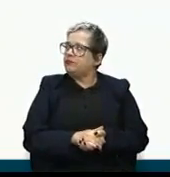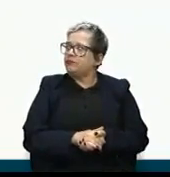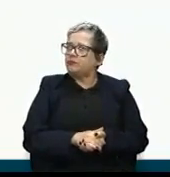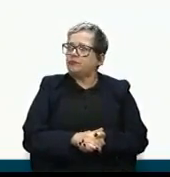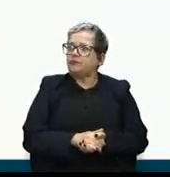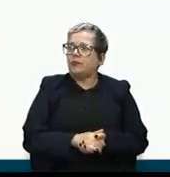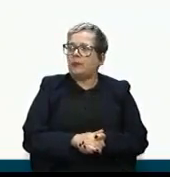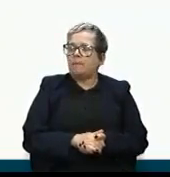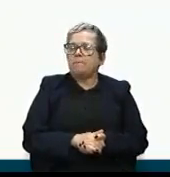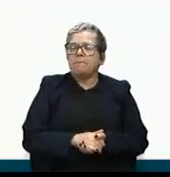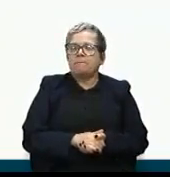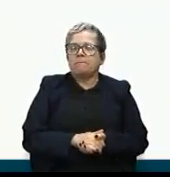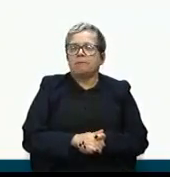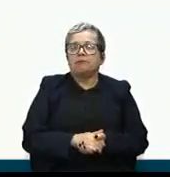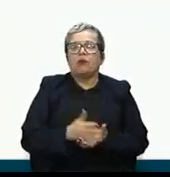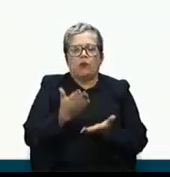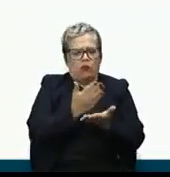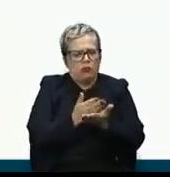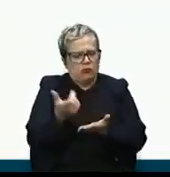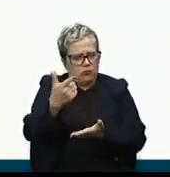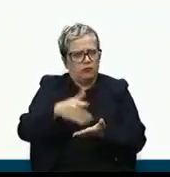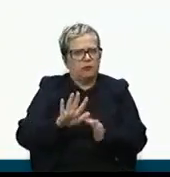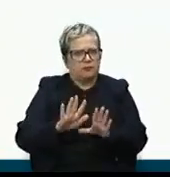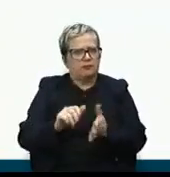Vamos recomeçar.